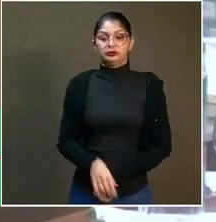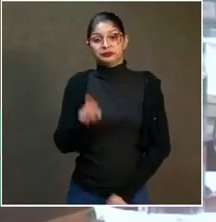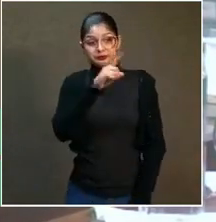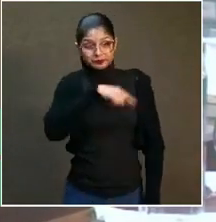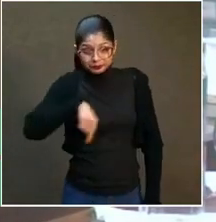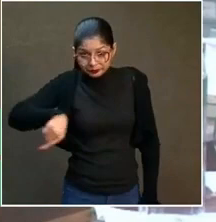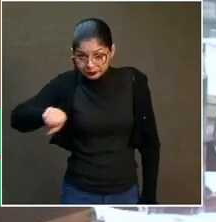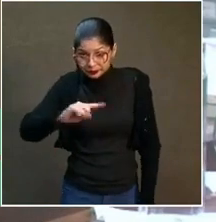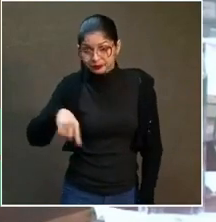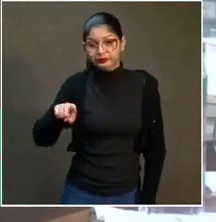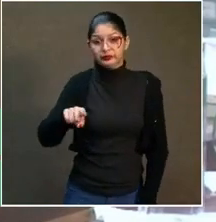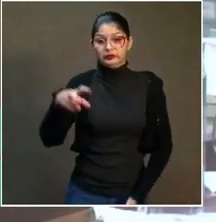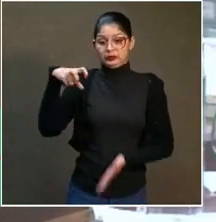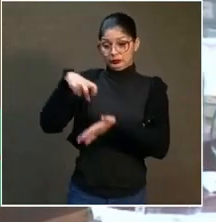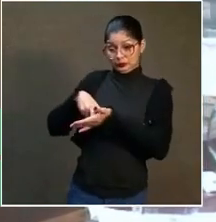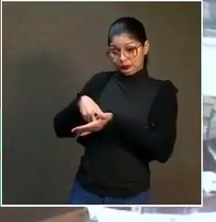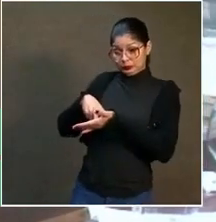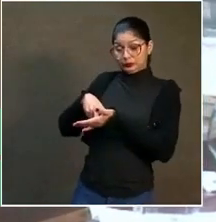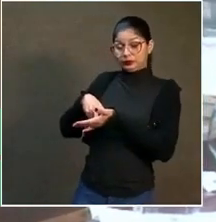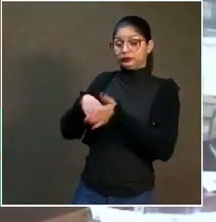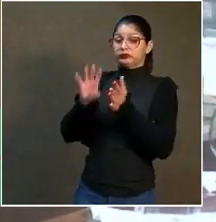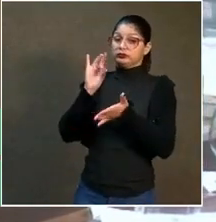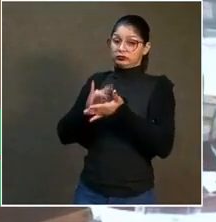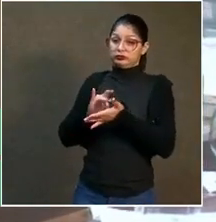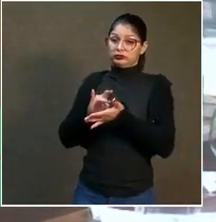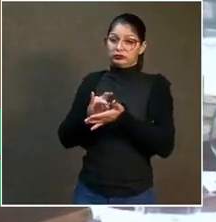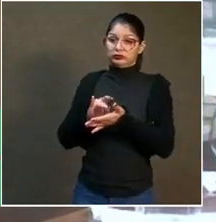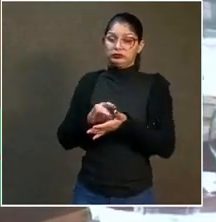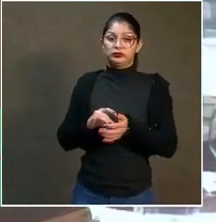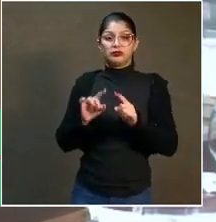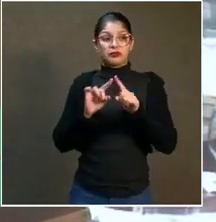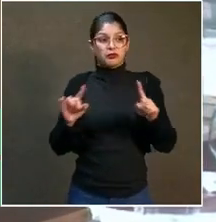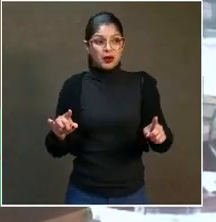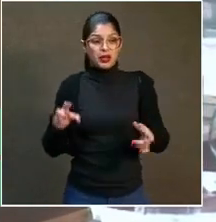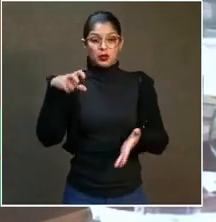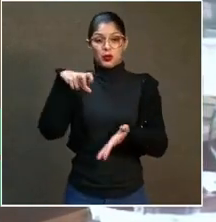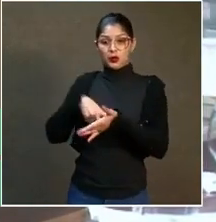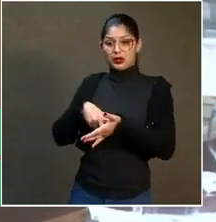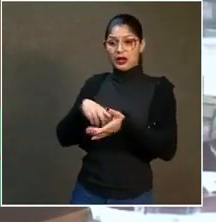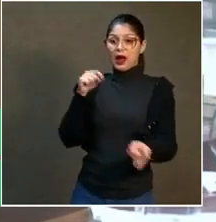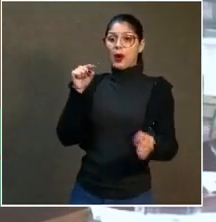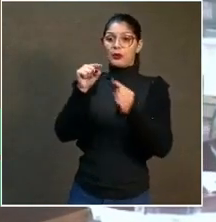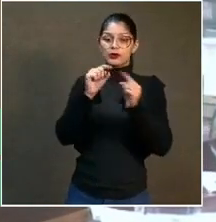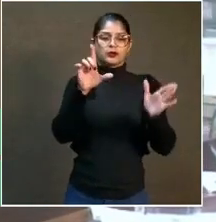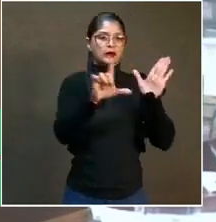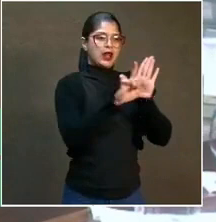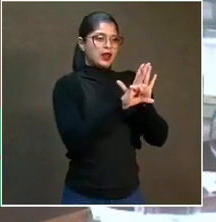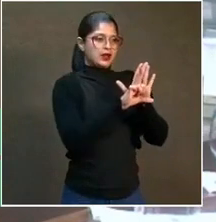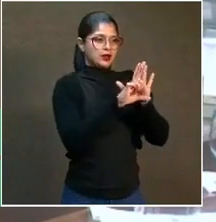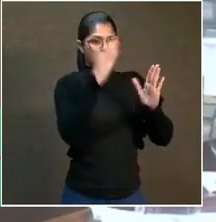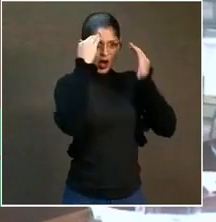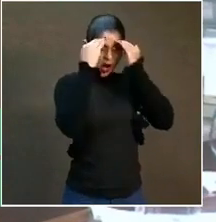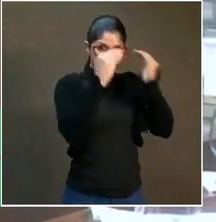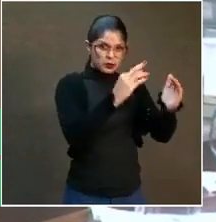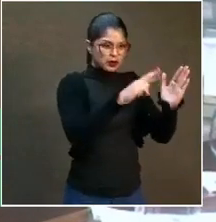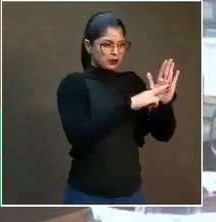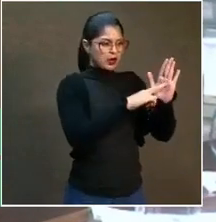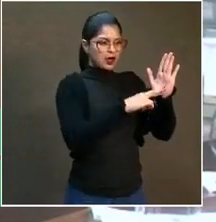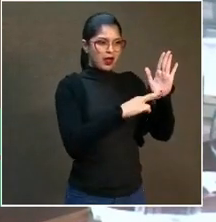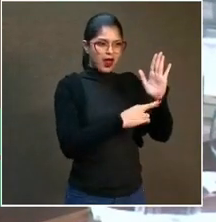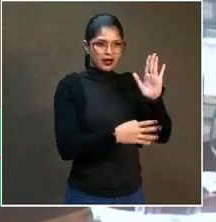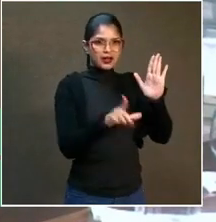Vossas excelências vão condenar. Mas vão condenar aplicando a lei. A mesma lei que o